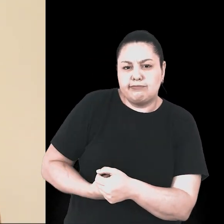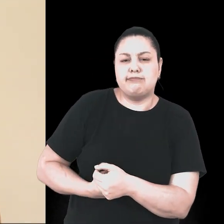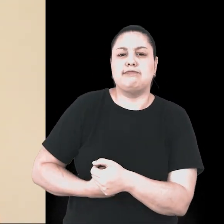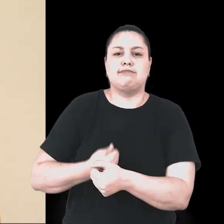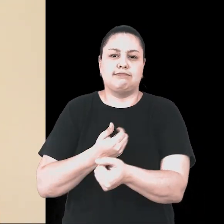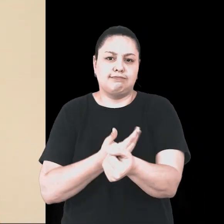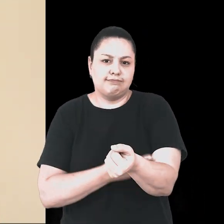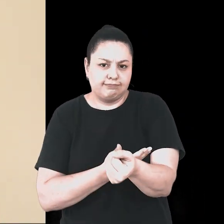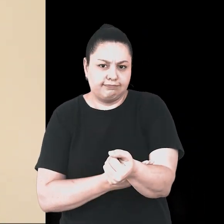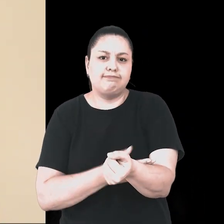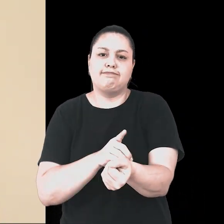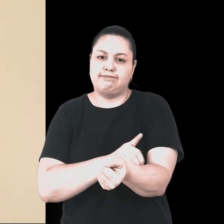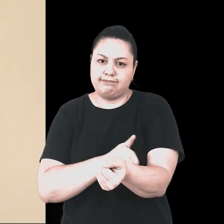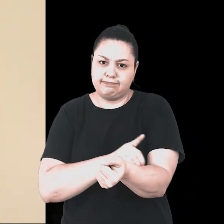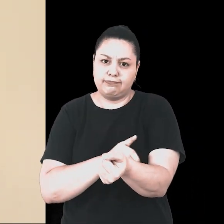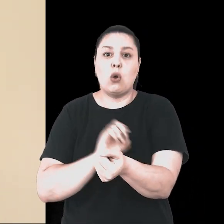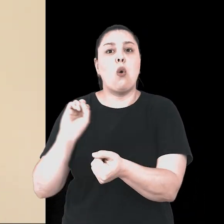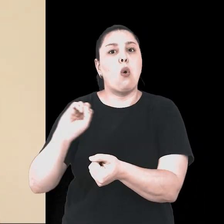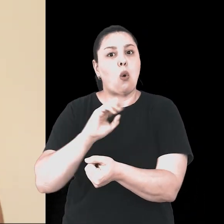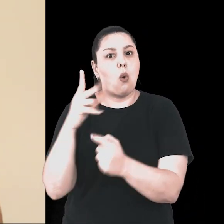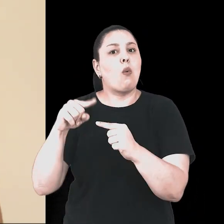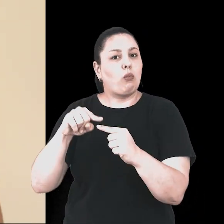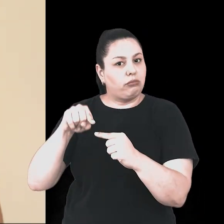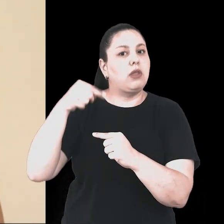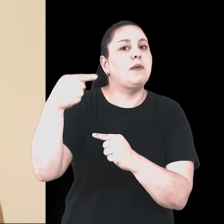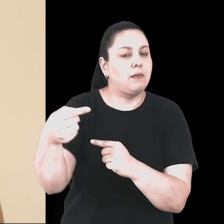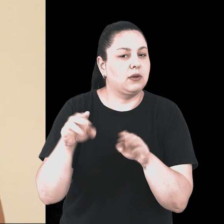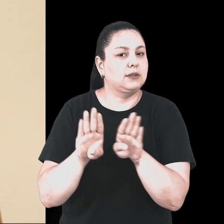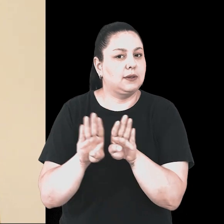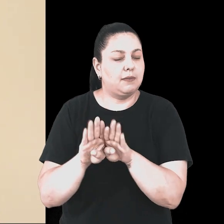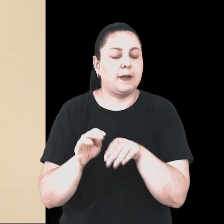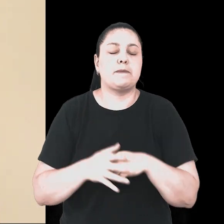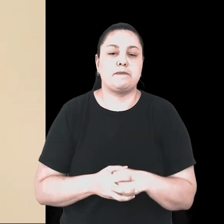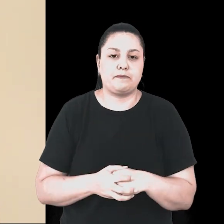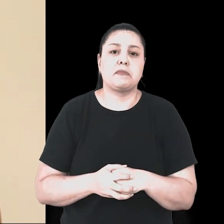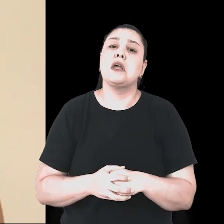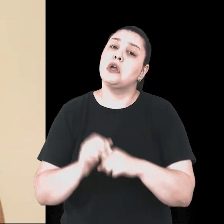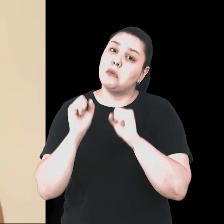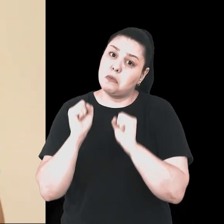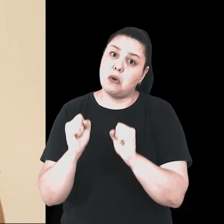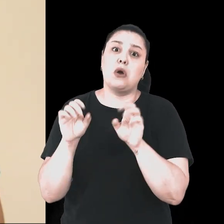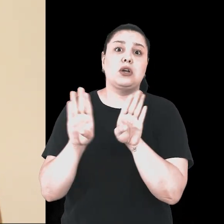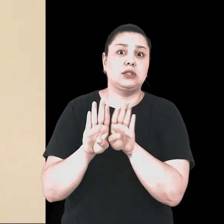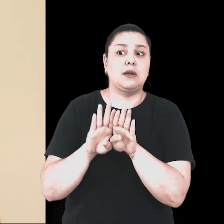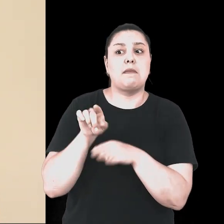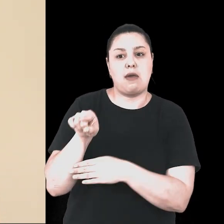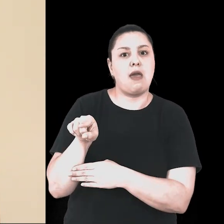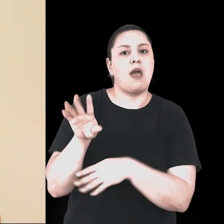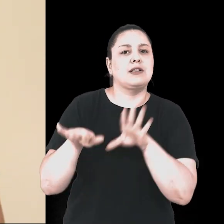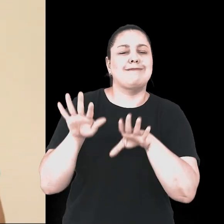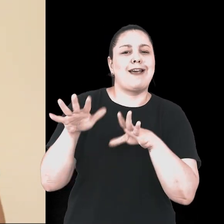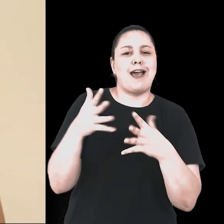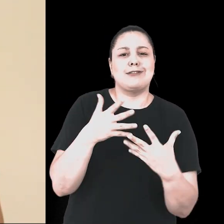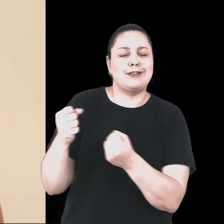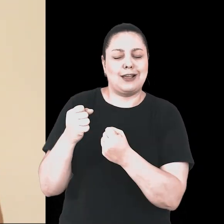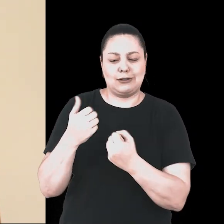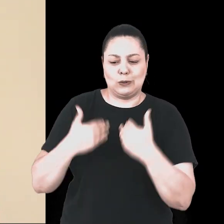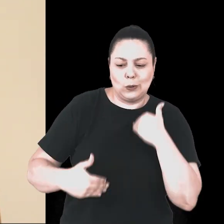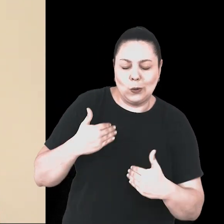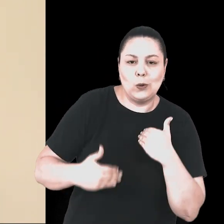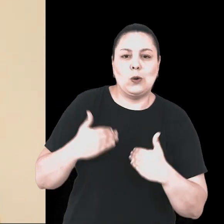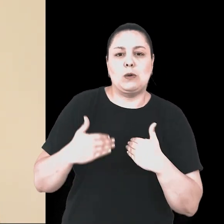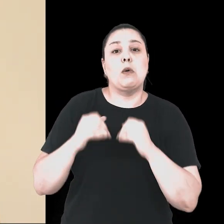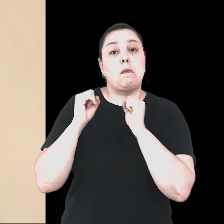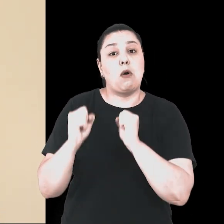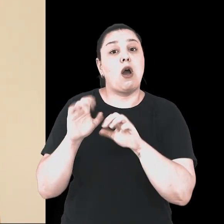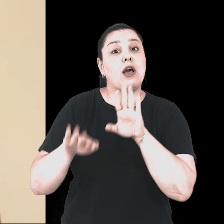insulina ou se a condição persiste após o parto, e não exclui a possibilidade dessa intolerância à glicose